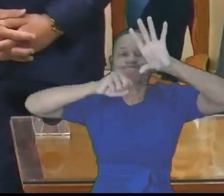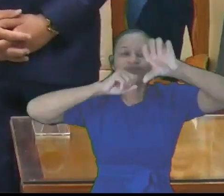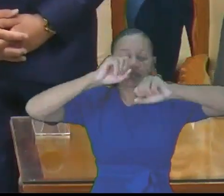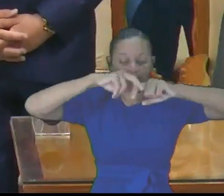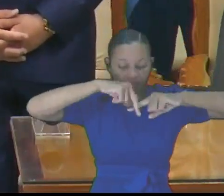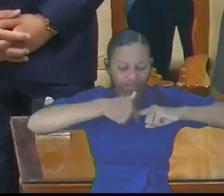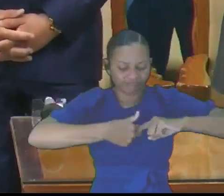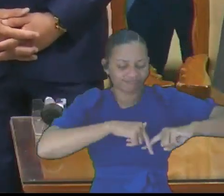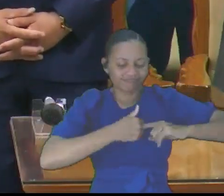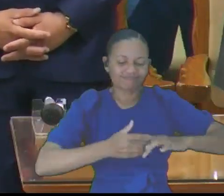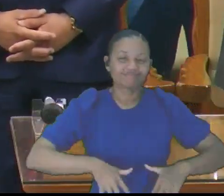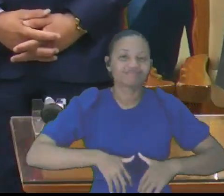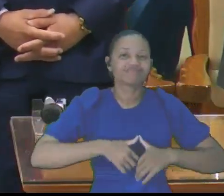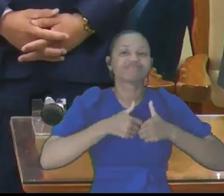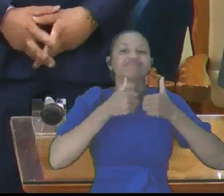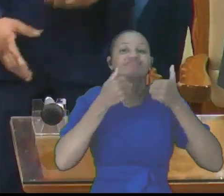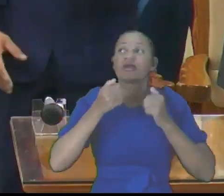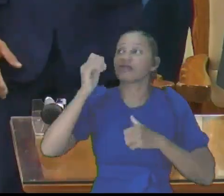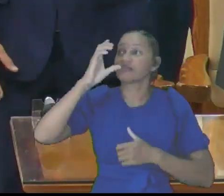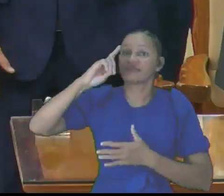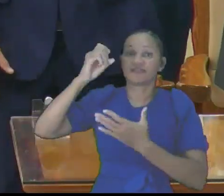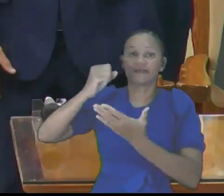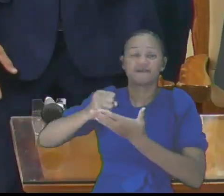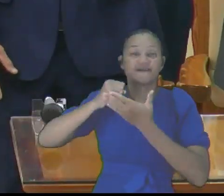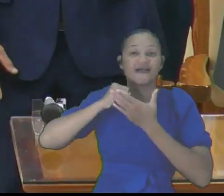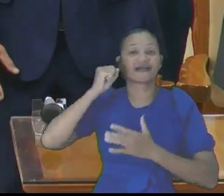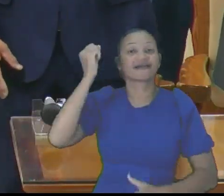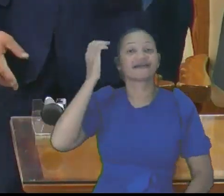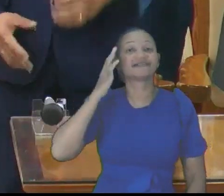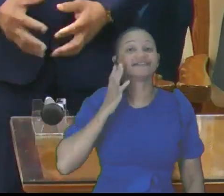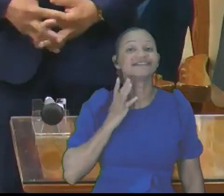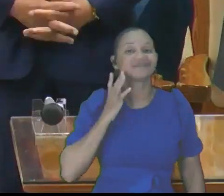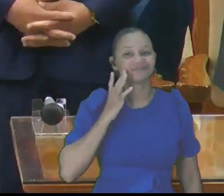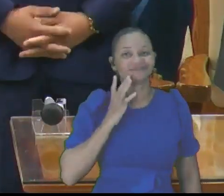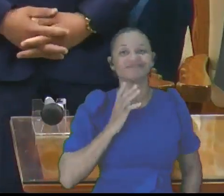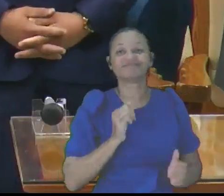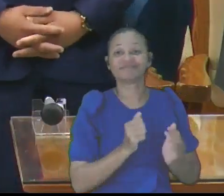aperfeiçoar com a ajuda e a graça de Deus. Amém?